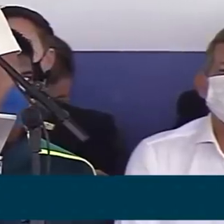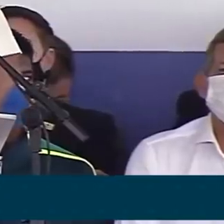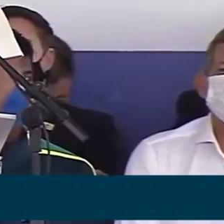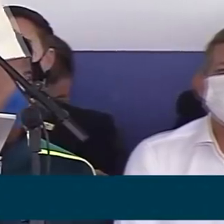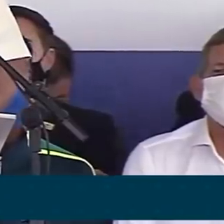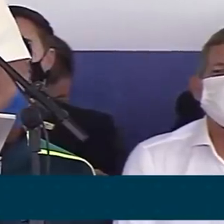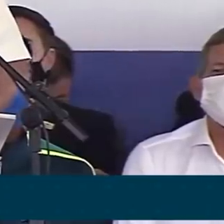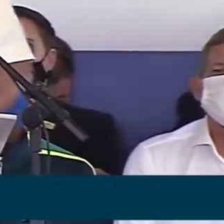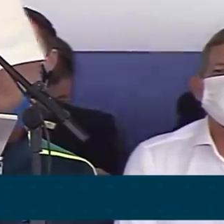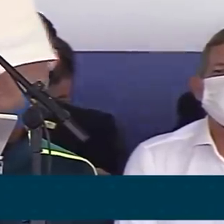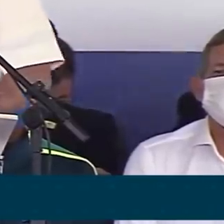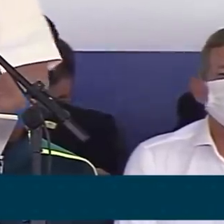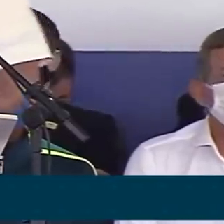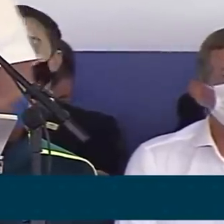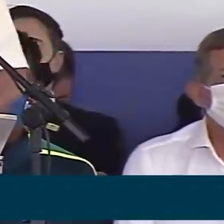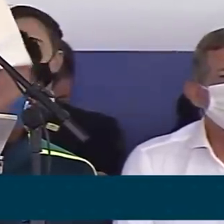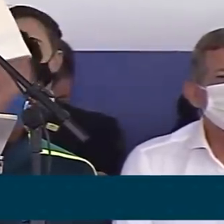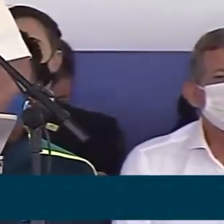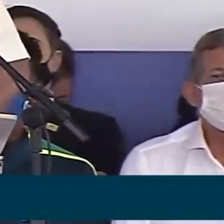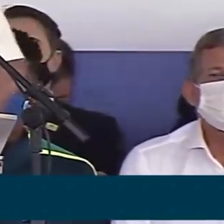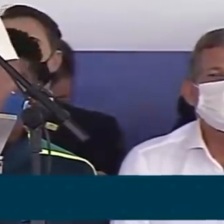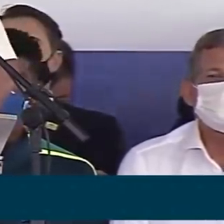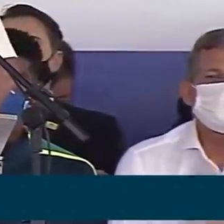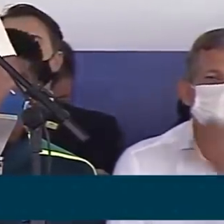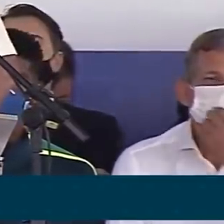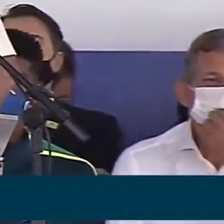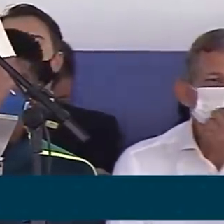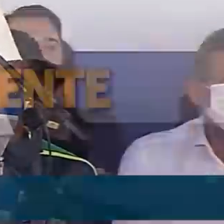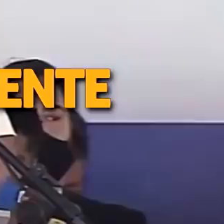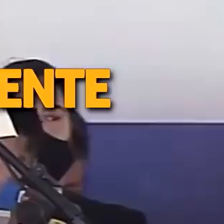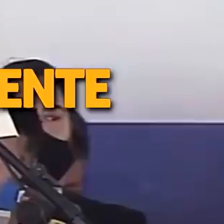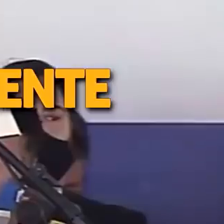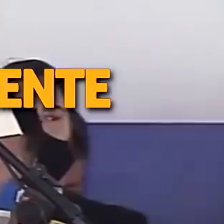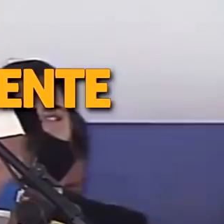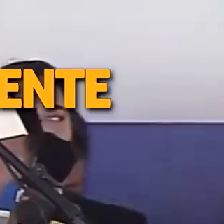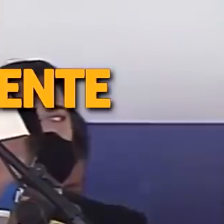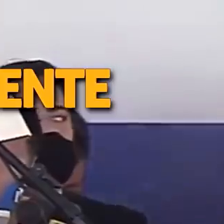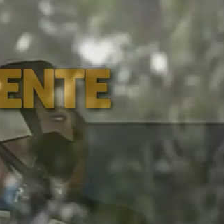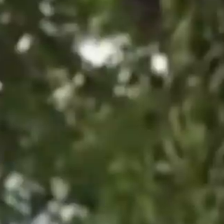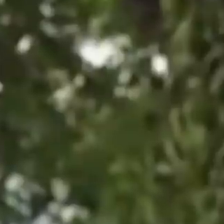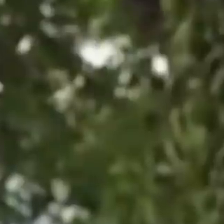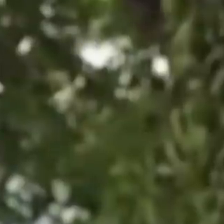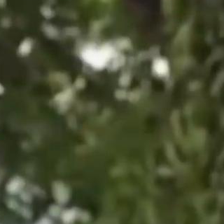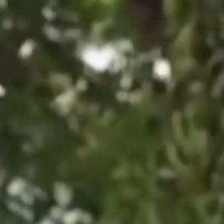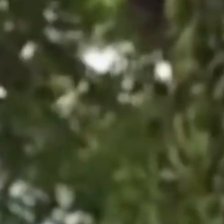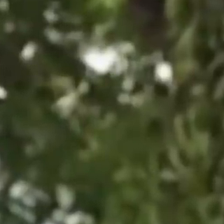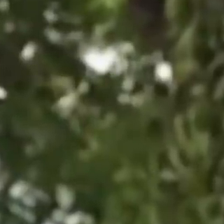2,5 bilhões de reais. Eu perguntaria a vocês, pra onde ia esse dinheiro no passado? Eu usava pra comer gente.